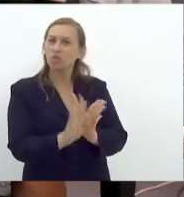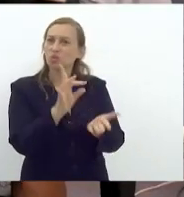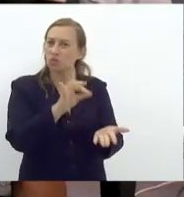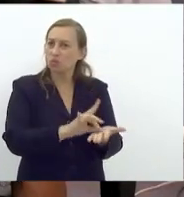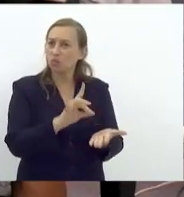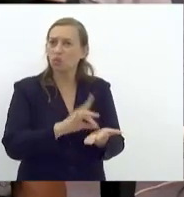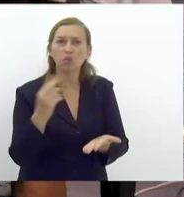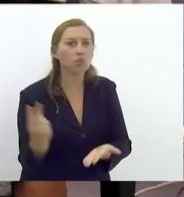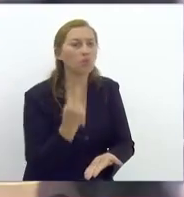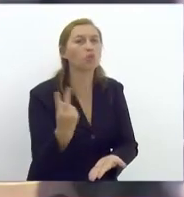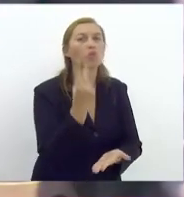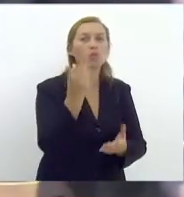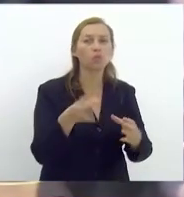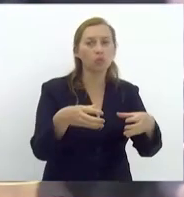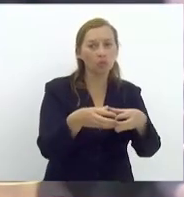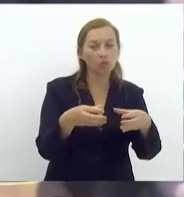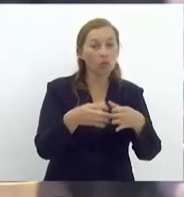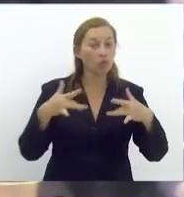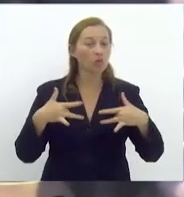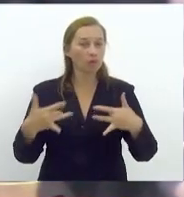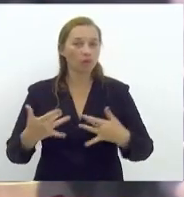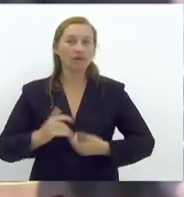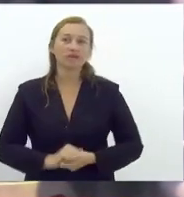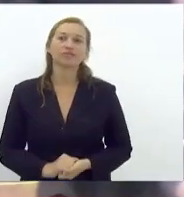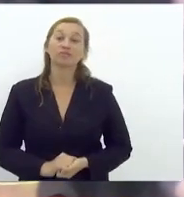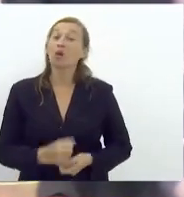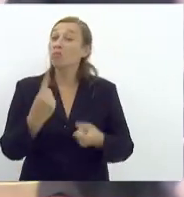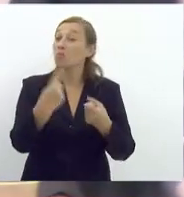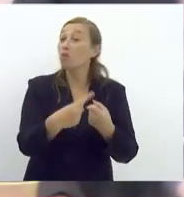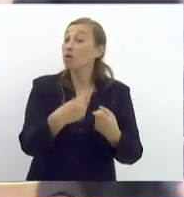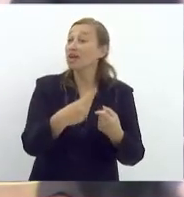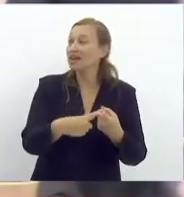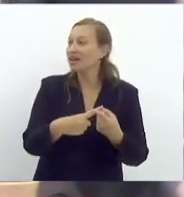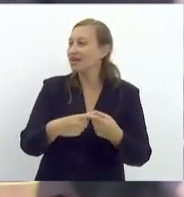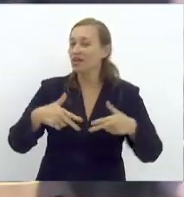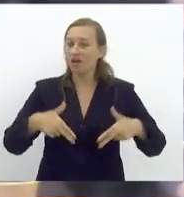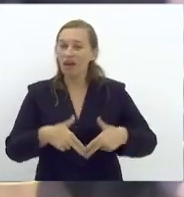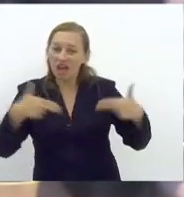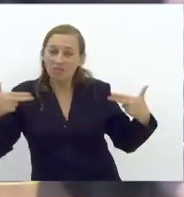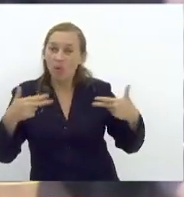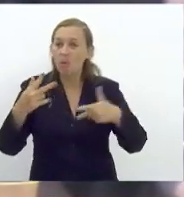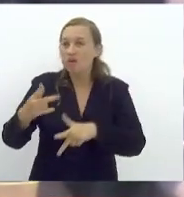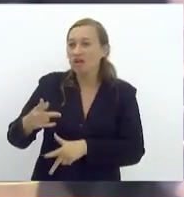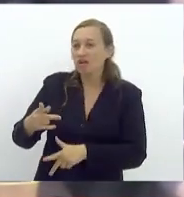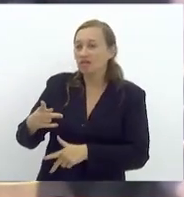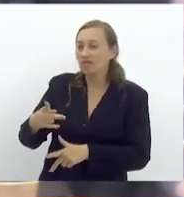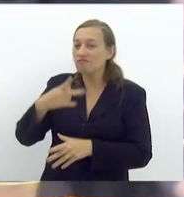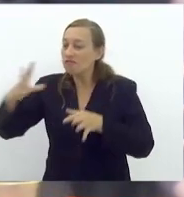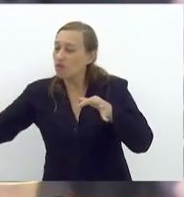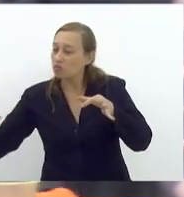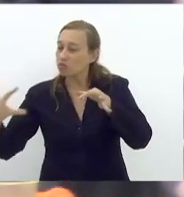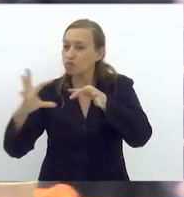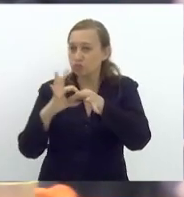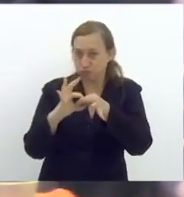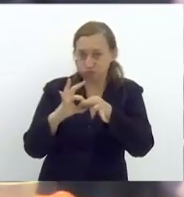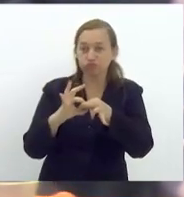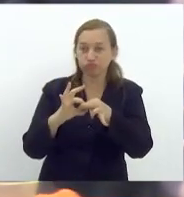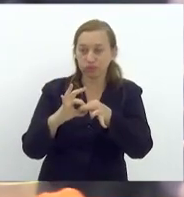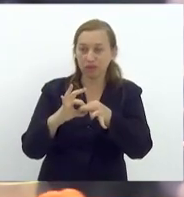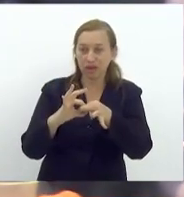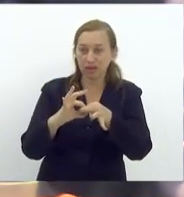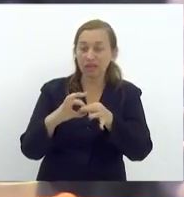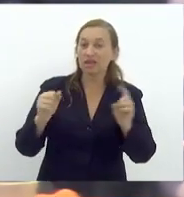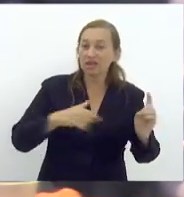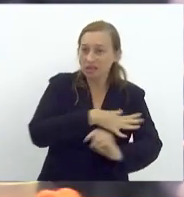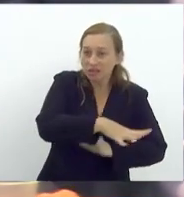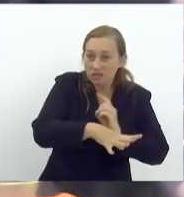valores de coletividade solidariedade Porque se o Hip Hop fala de integração integração e